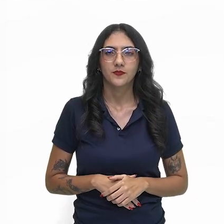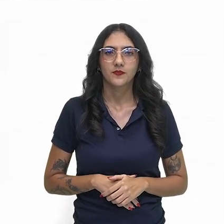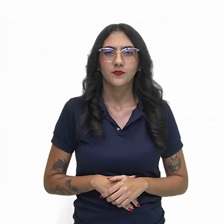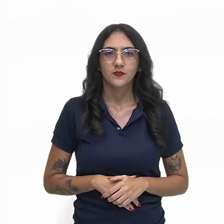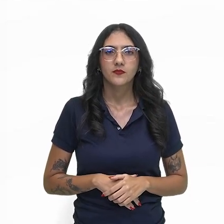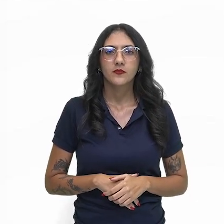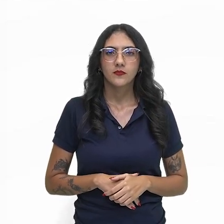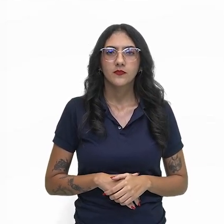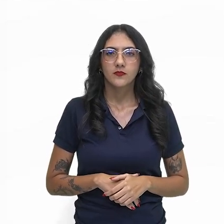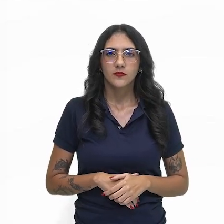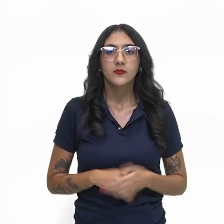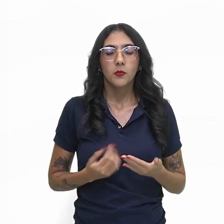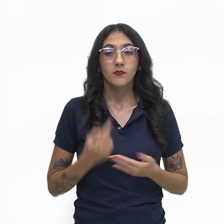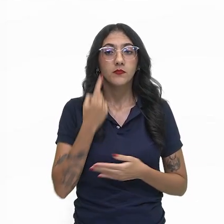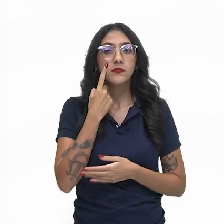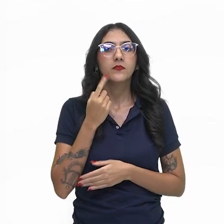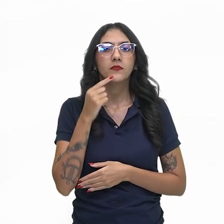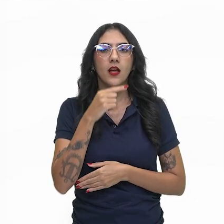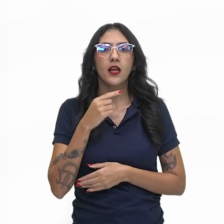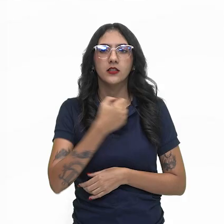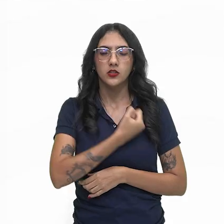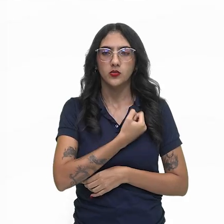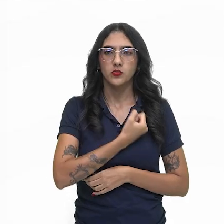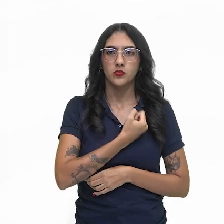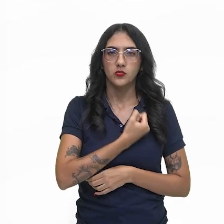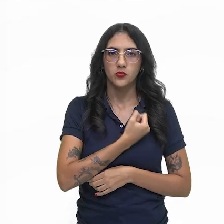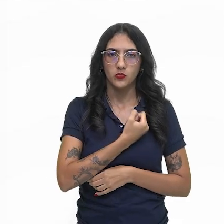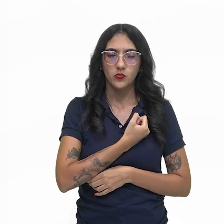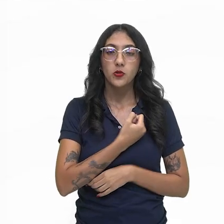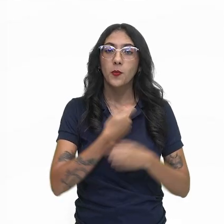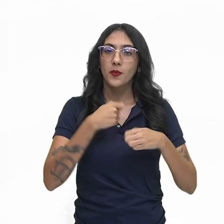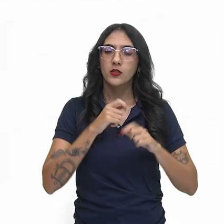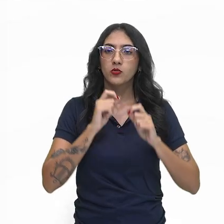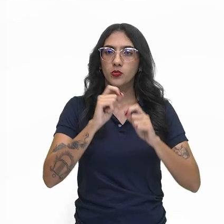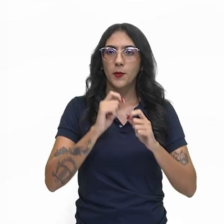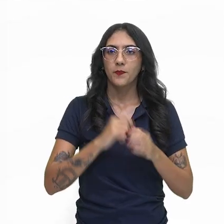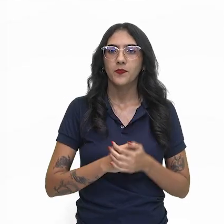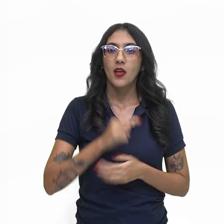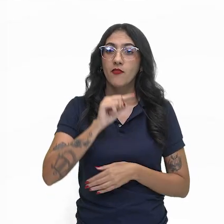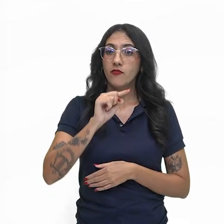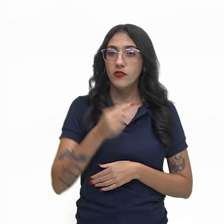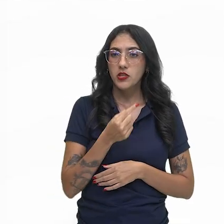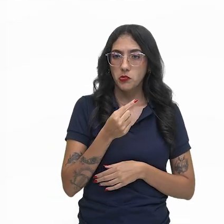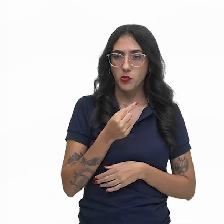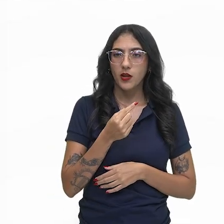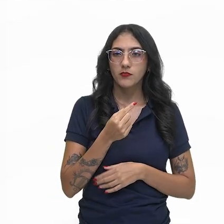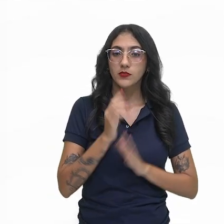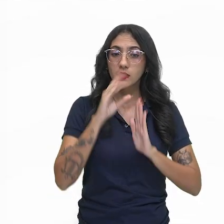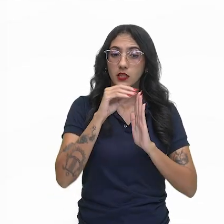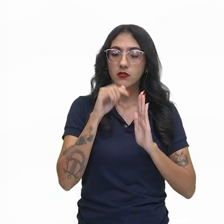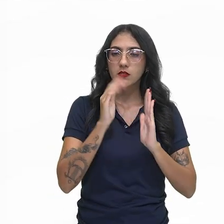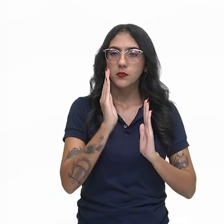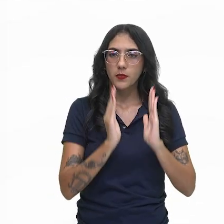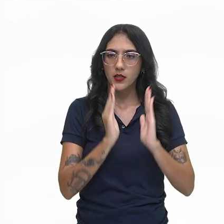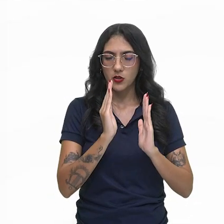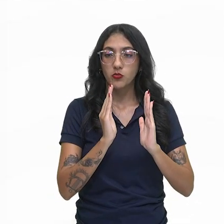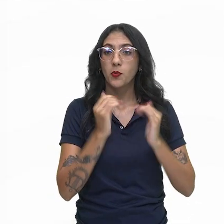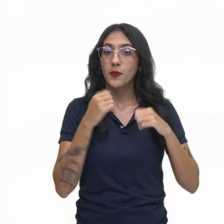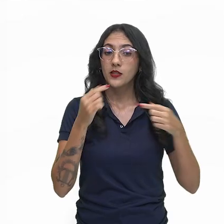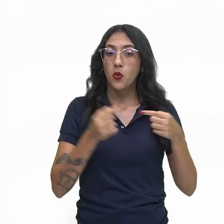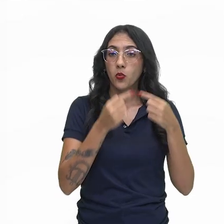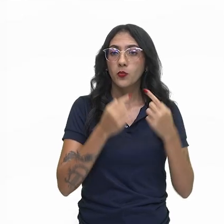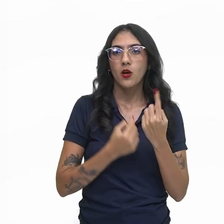posicionar a vírgula do número que representa a medida, fazendo com que ele fique maior ou igual a 1 e, ao mesmo tempo, menor que